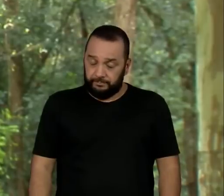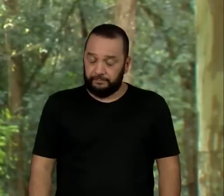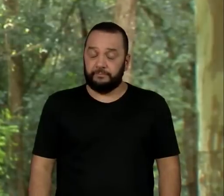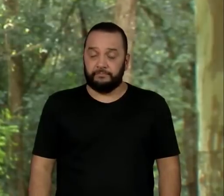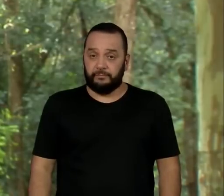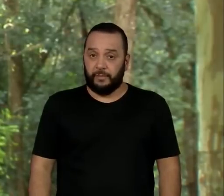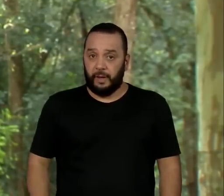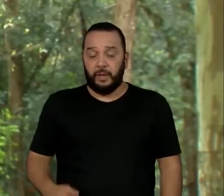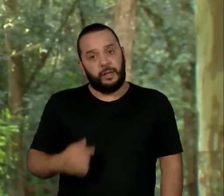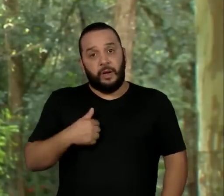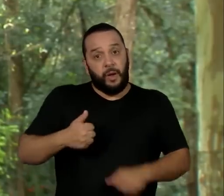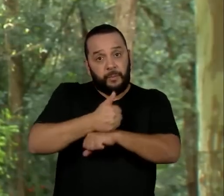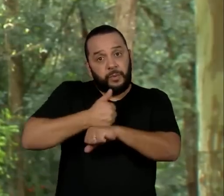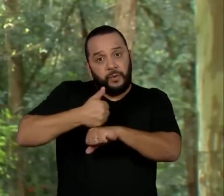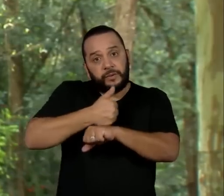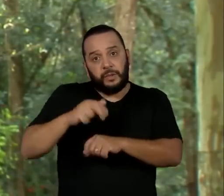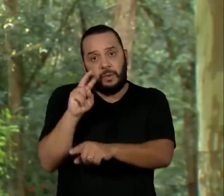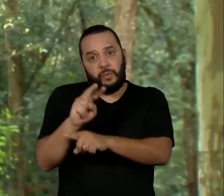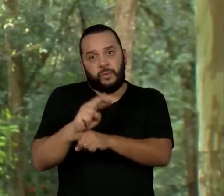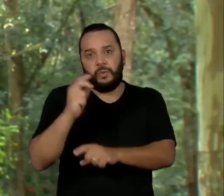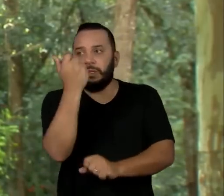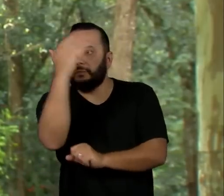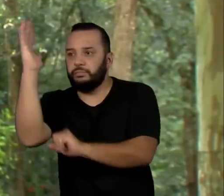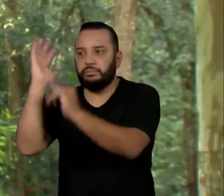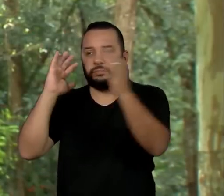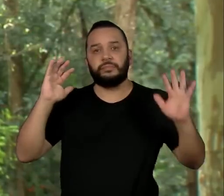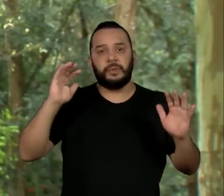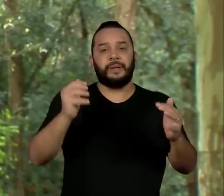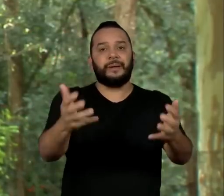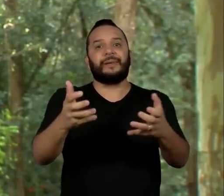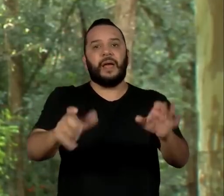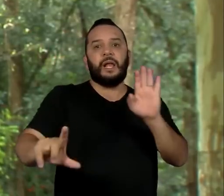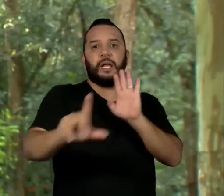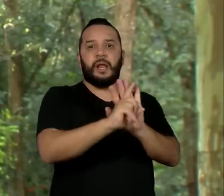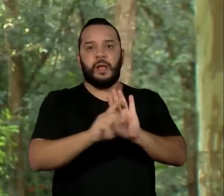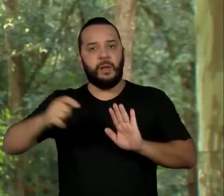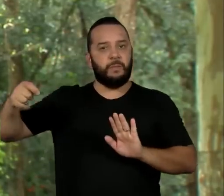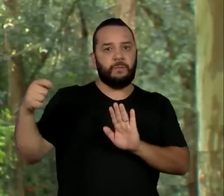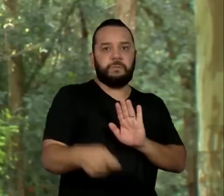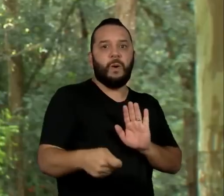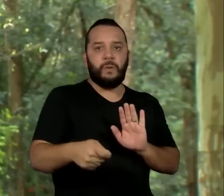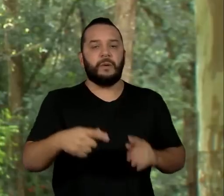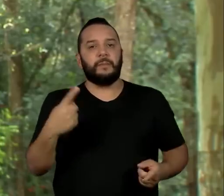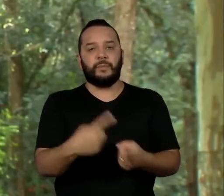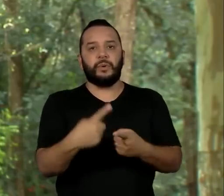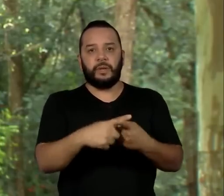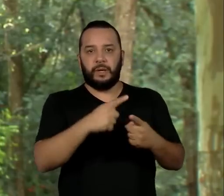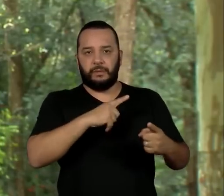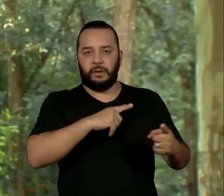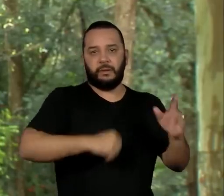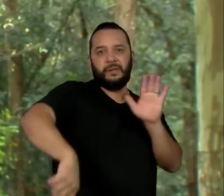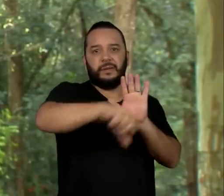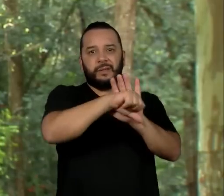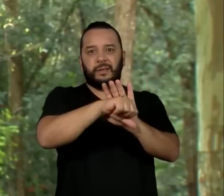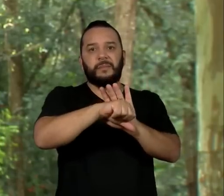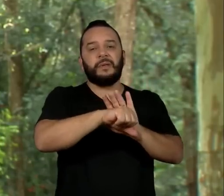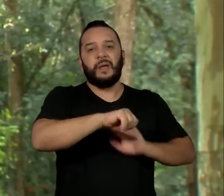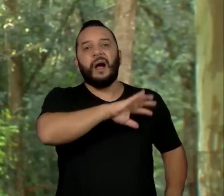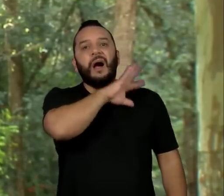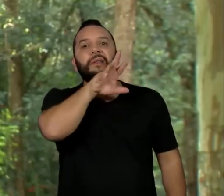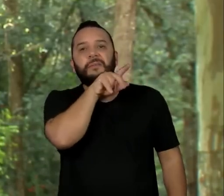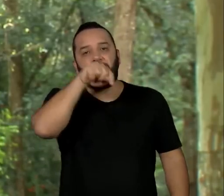Ambientalistas alertam para a necessidade de uma legislação mais rigorosa no combate aos crimes contra a fauna brasileira.